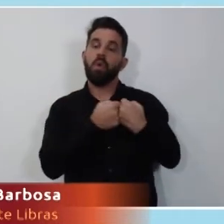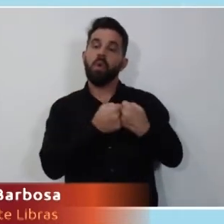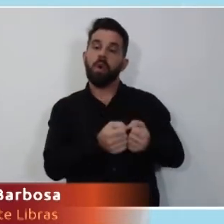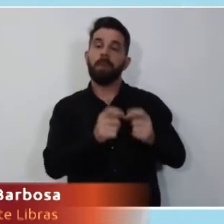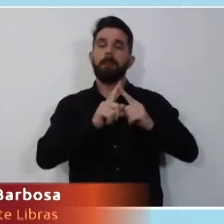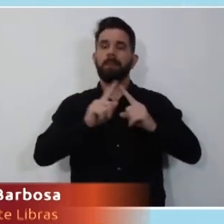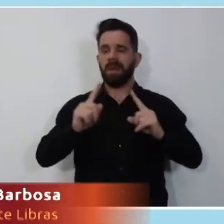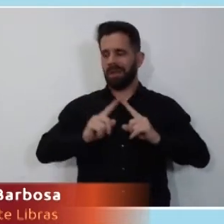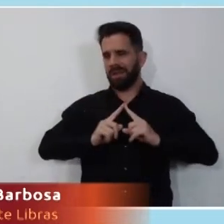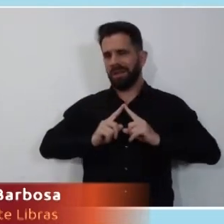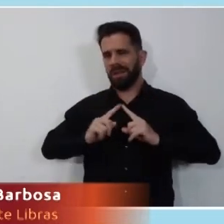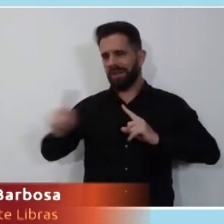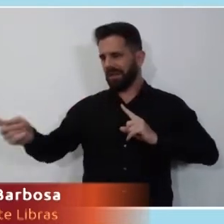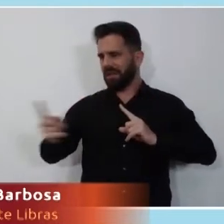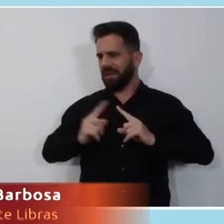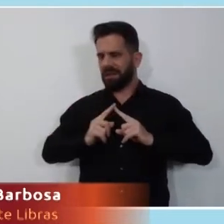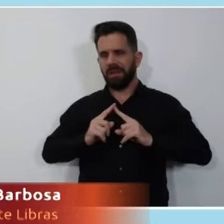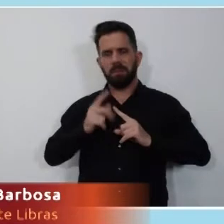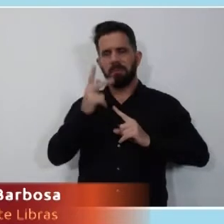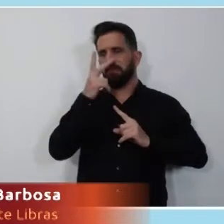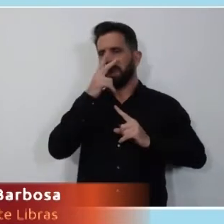fica totalmente